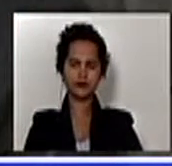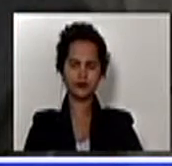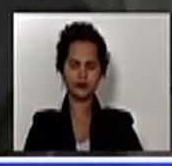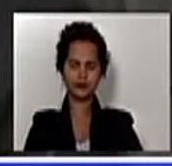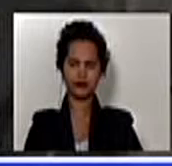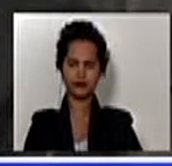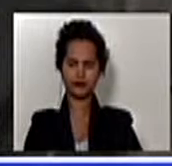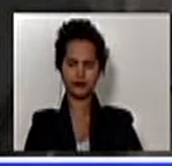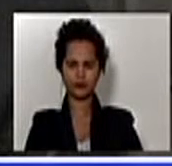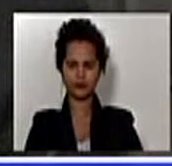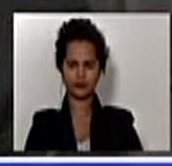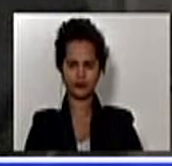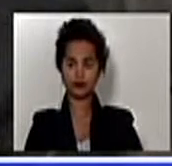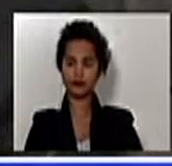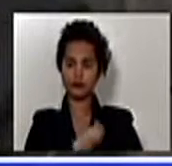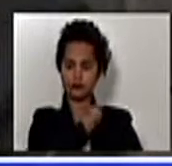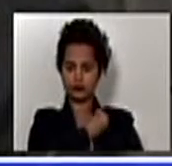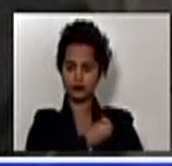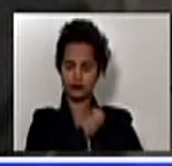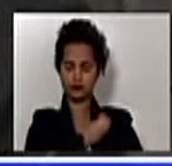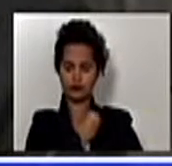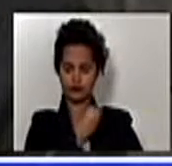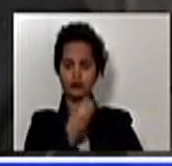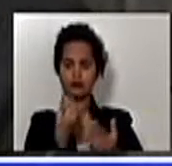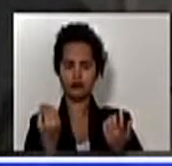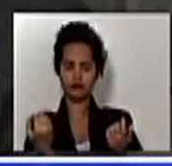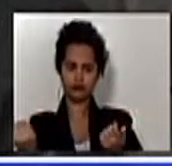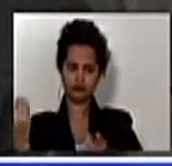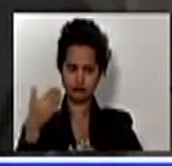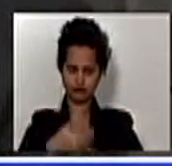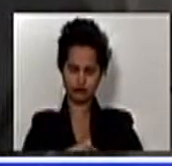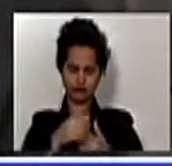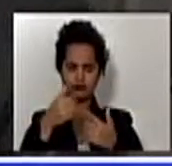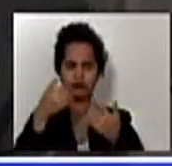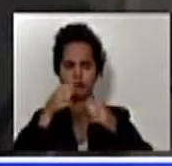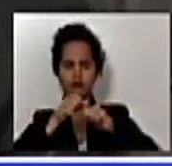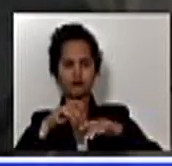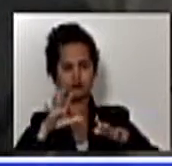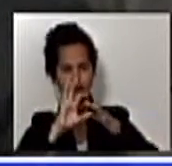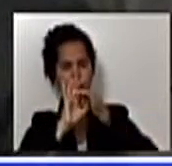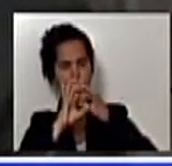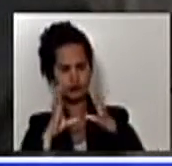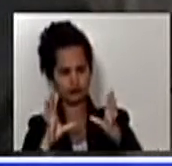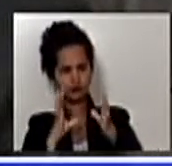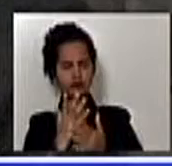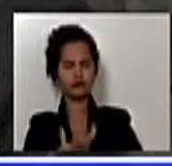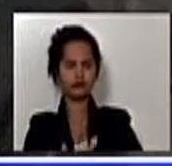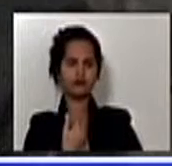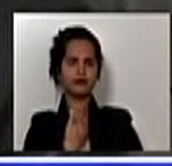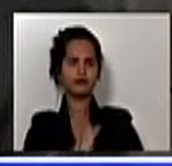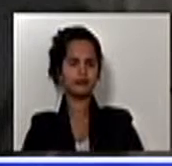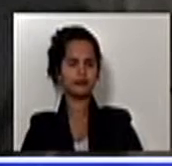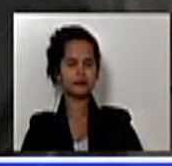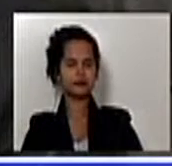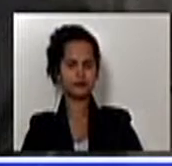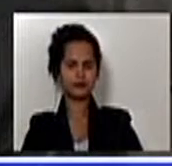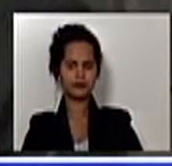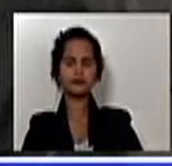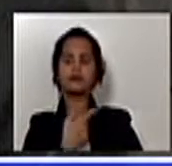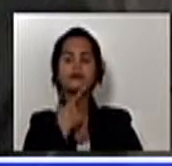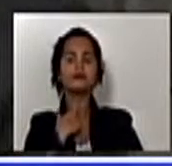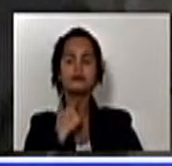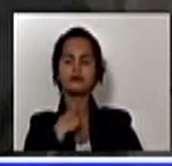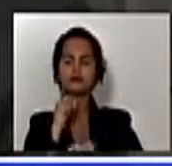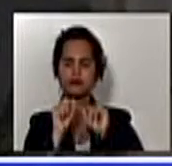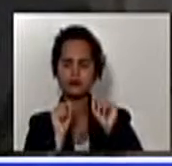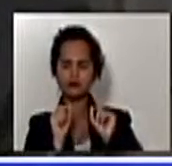a participar desta audiência pública com o interesse